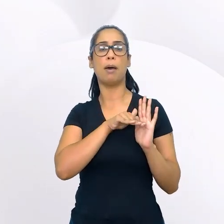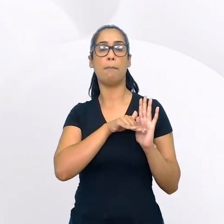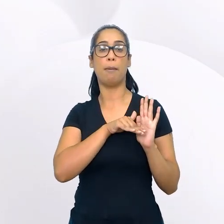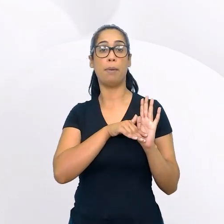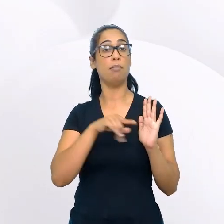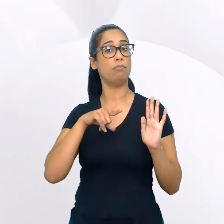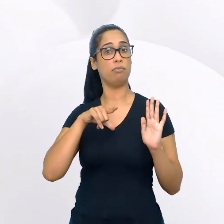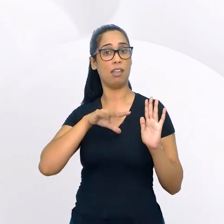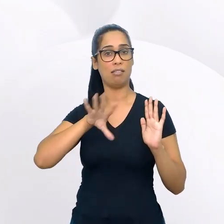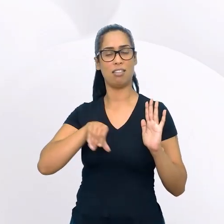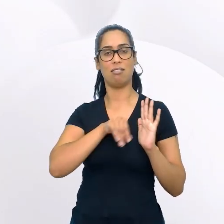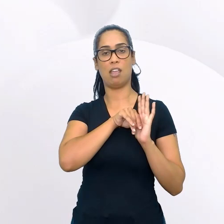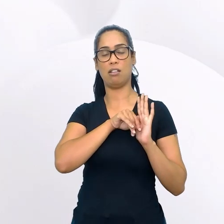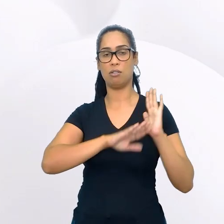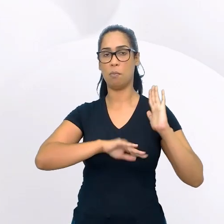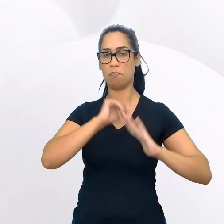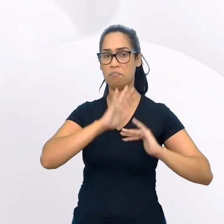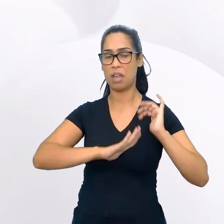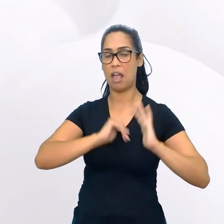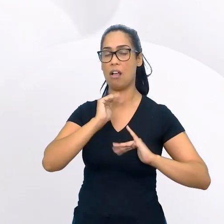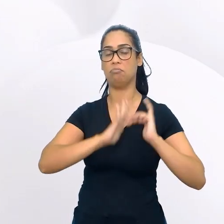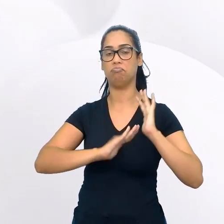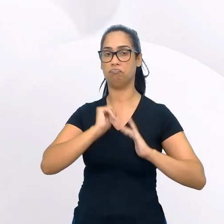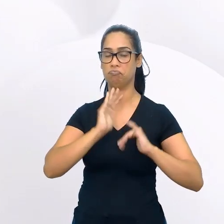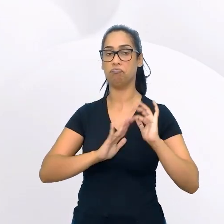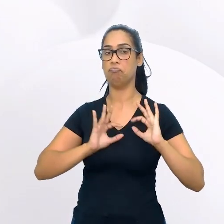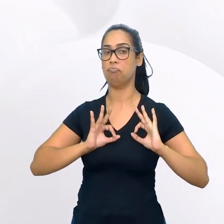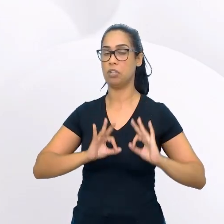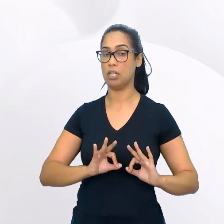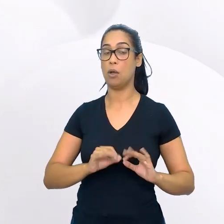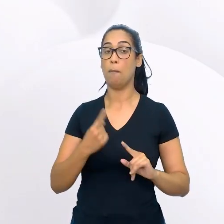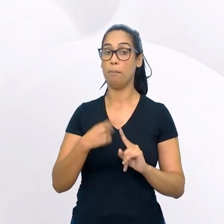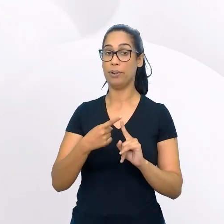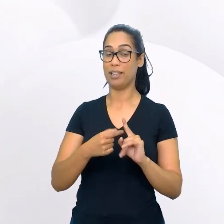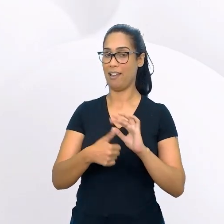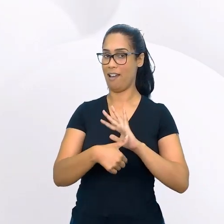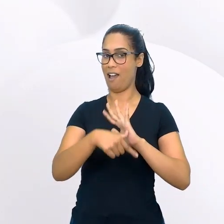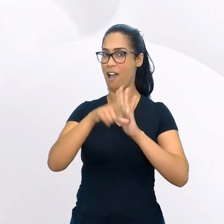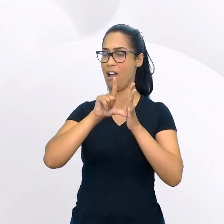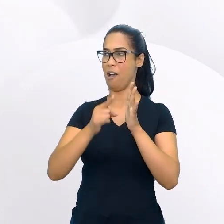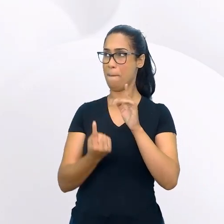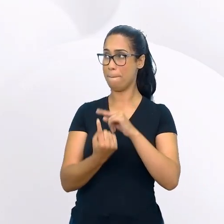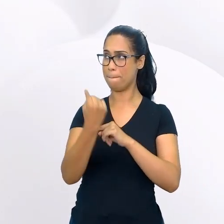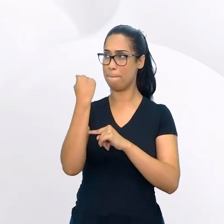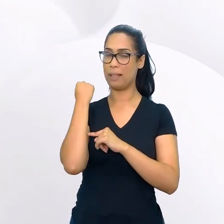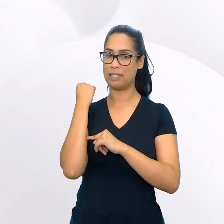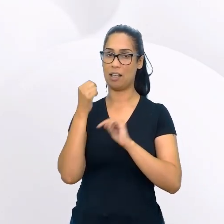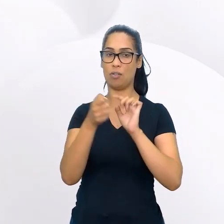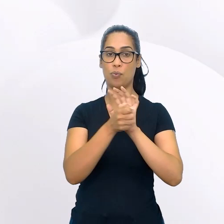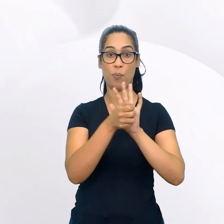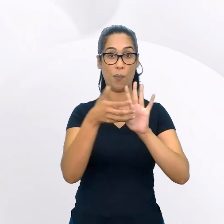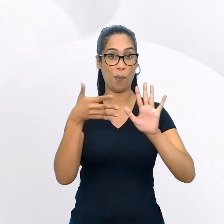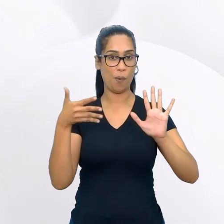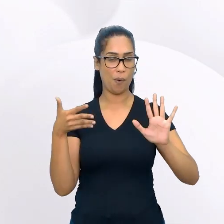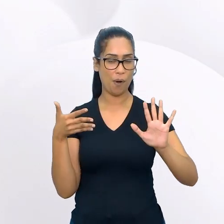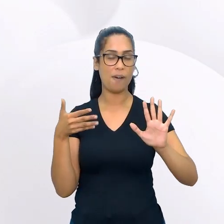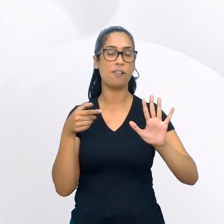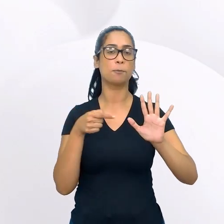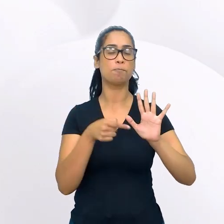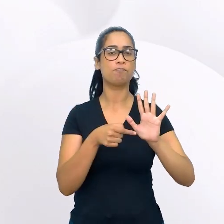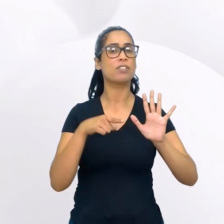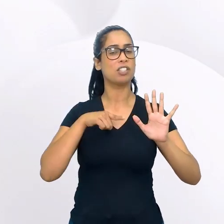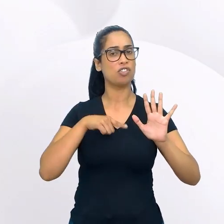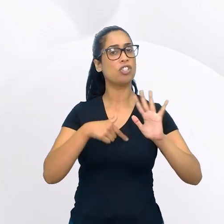embora o nosso currículo anterior né Silvia nosso currículo anterior também já tinha né já tinha lá as habilidades